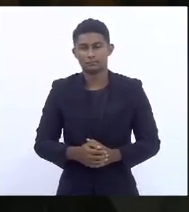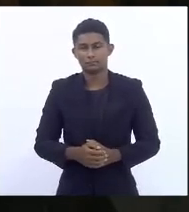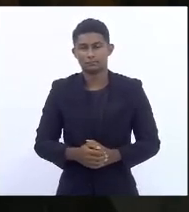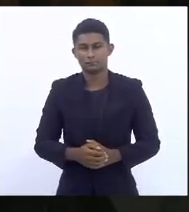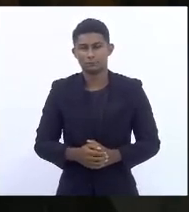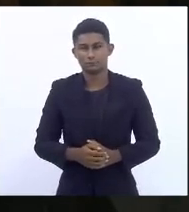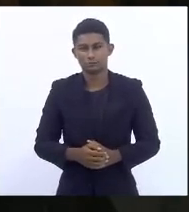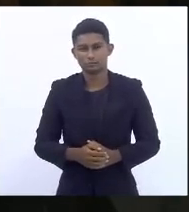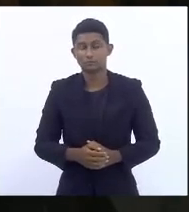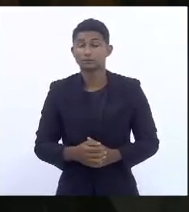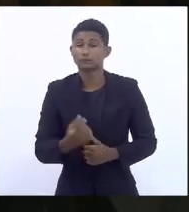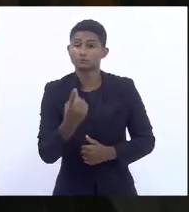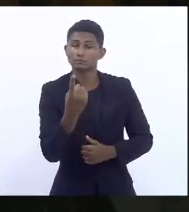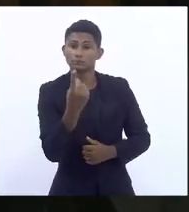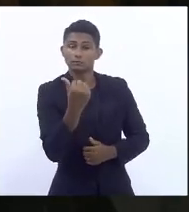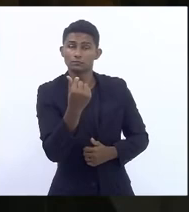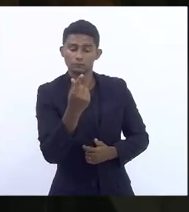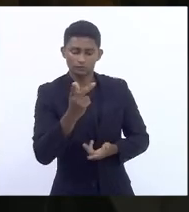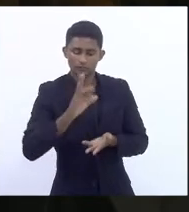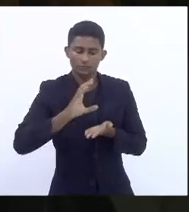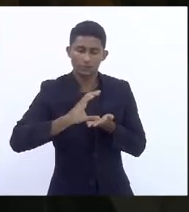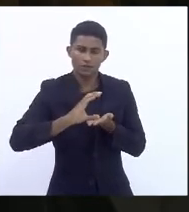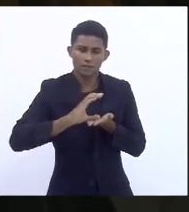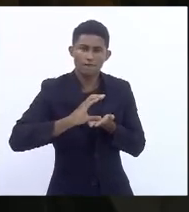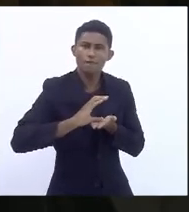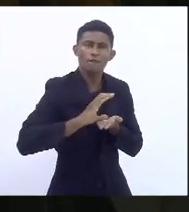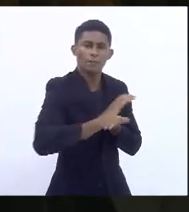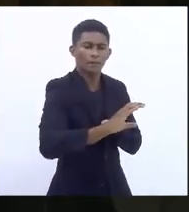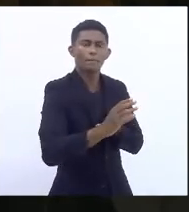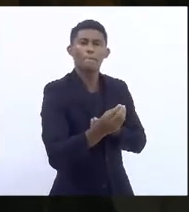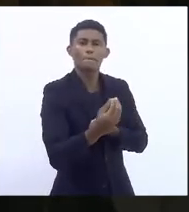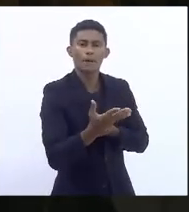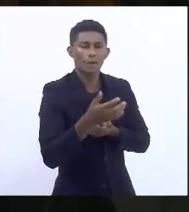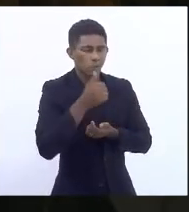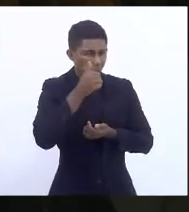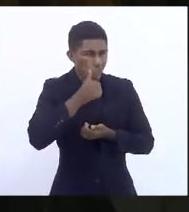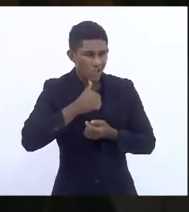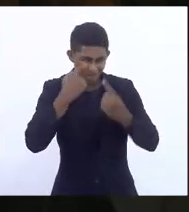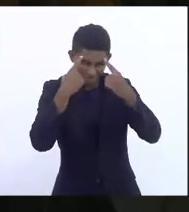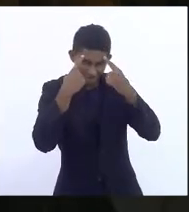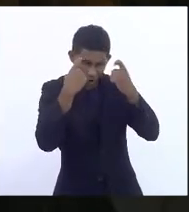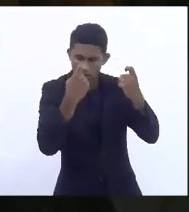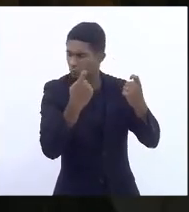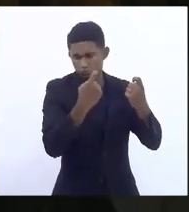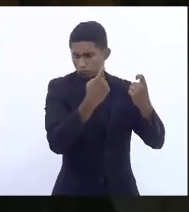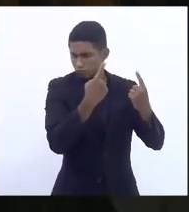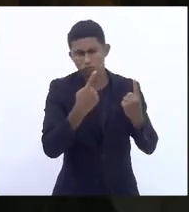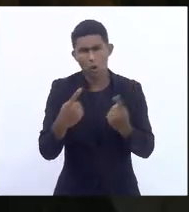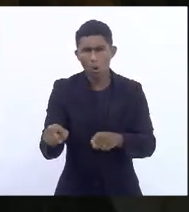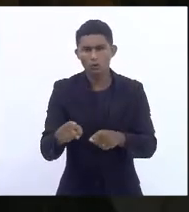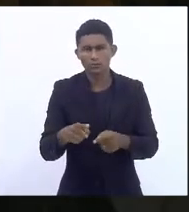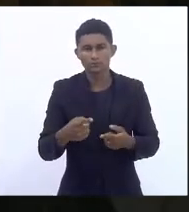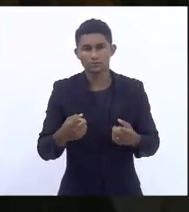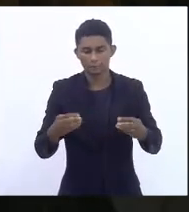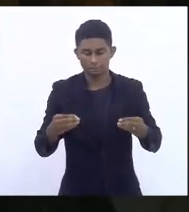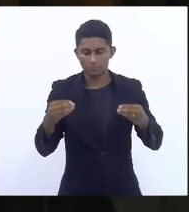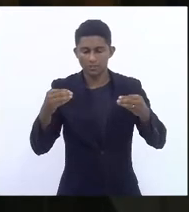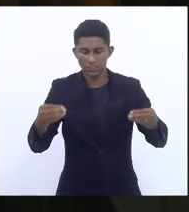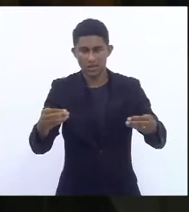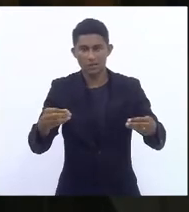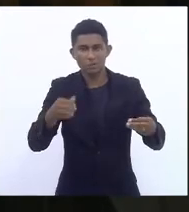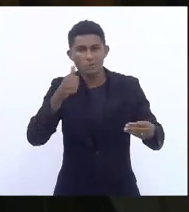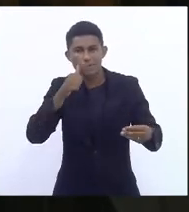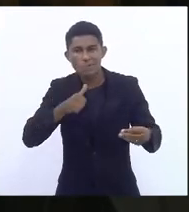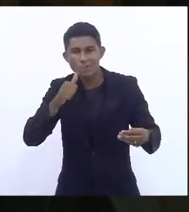os investimentos para o combate à violência contra a mulher, feitos pelo Ministério da Mulher, Família